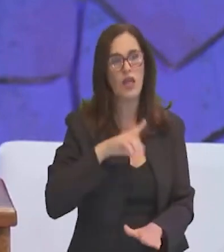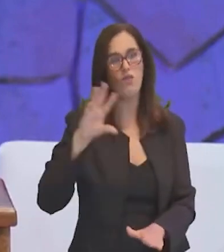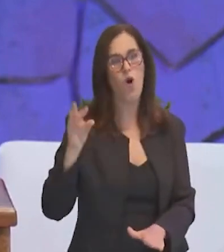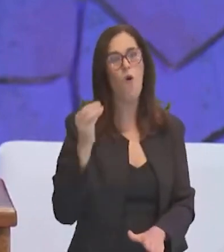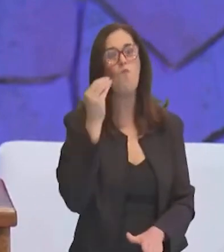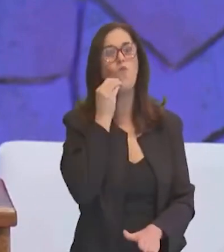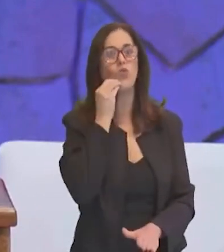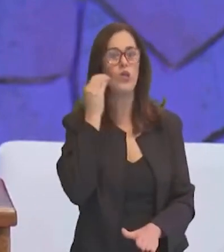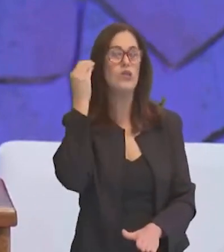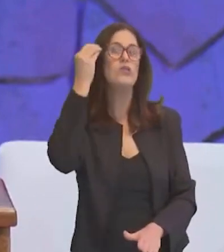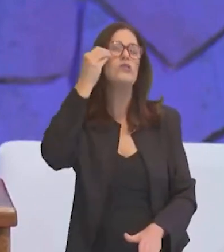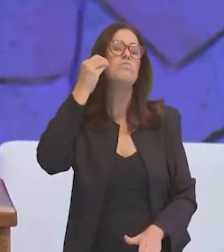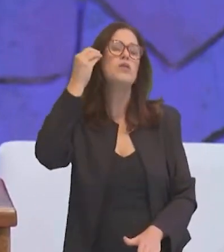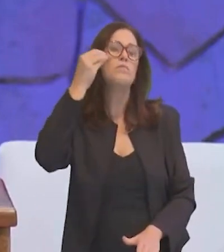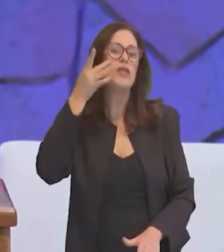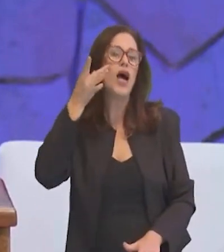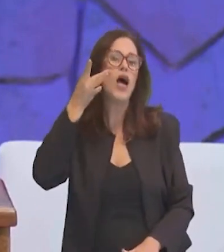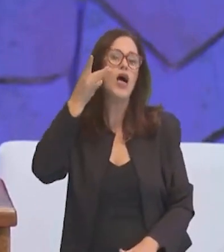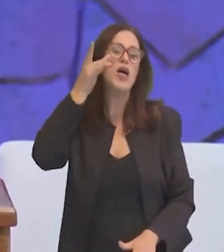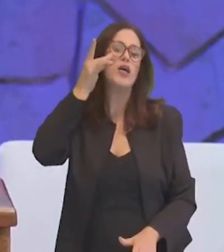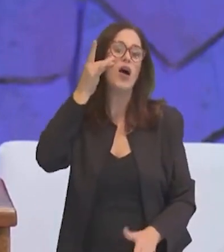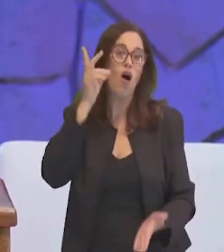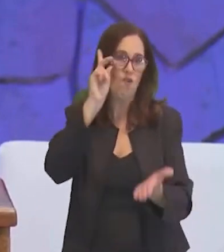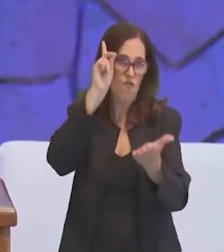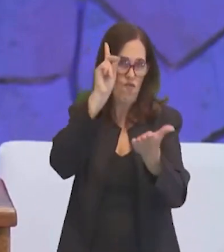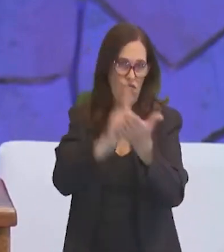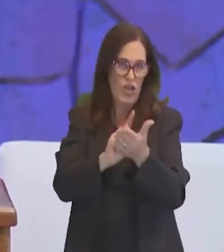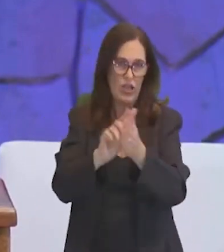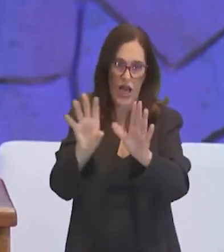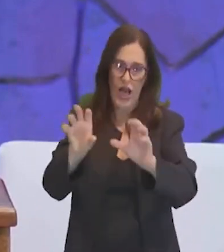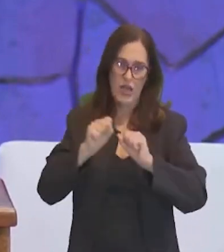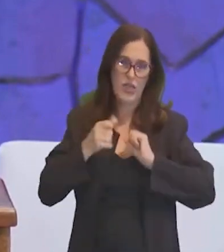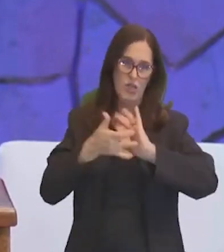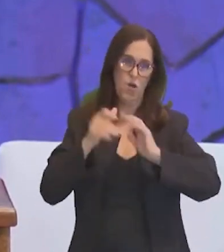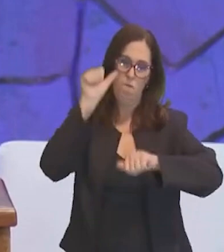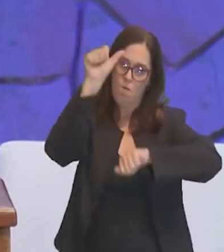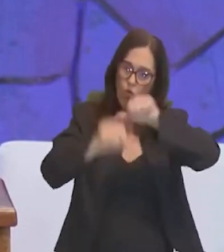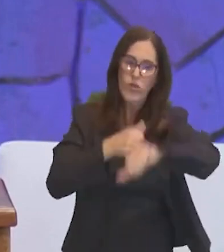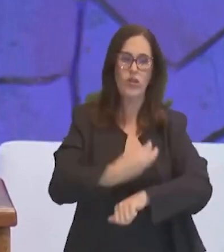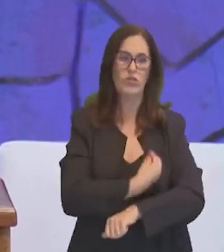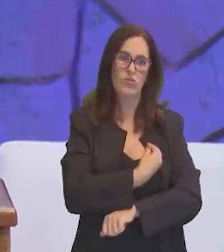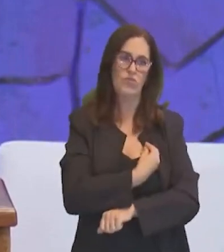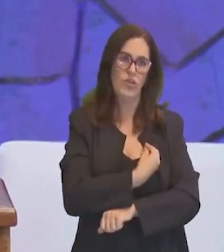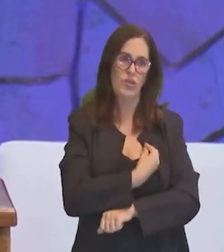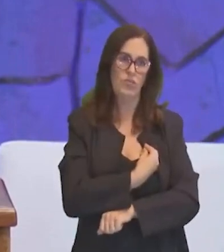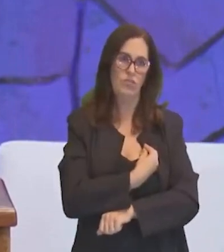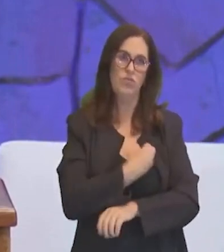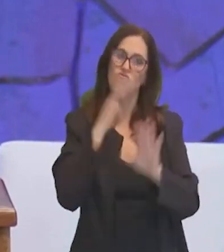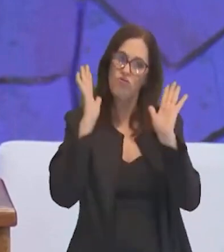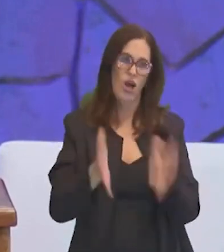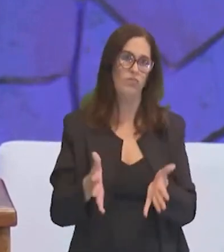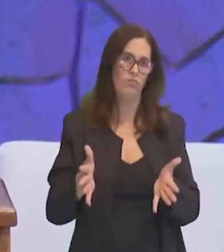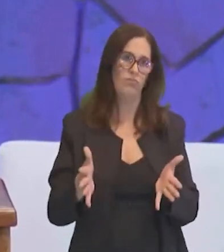de experimentar uma verdadeira conversão de vida.